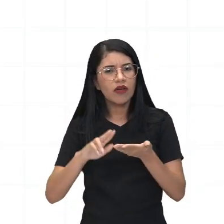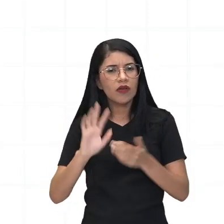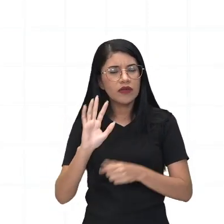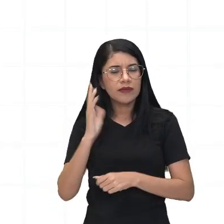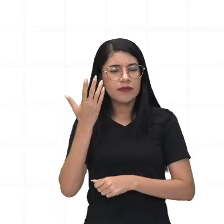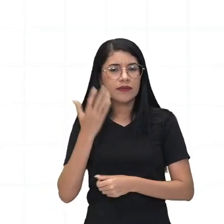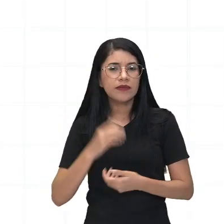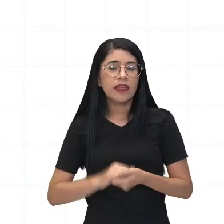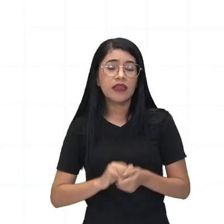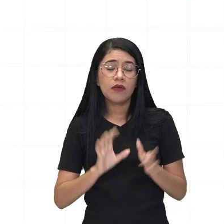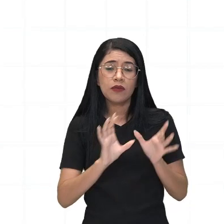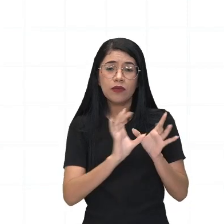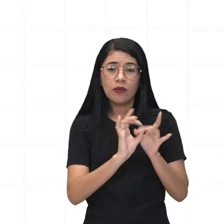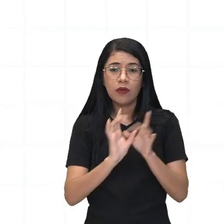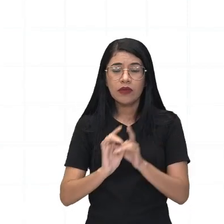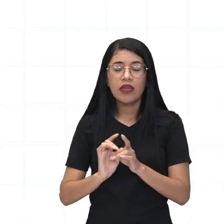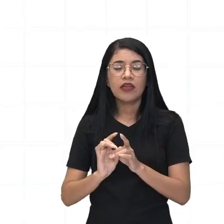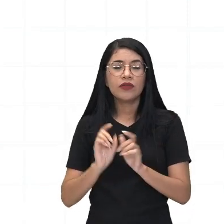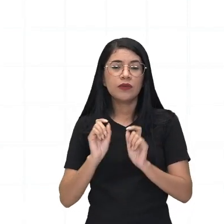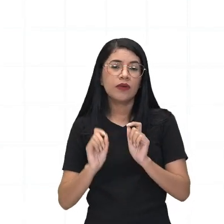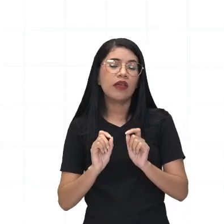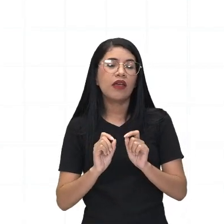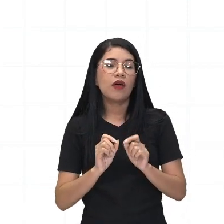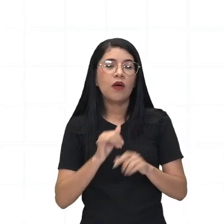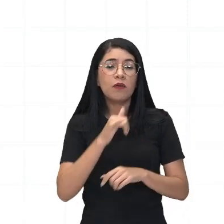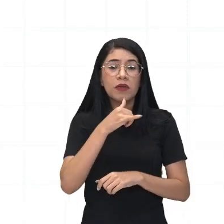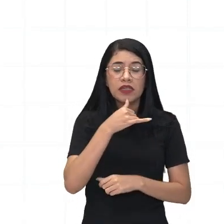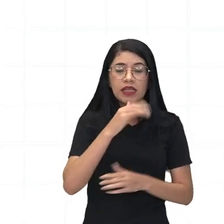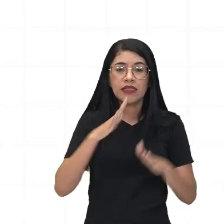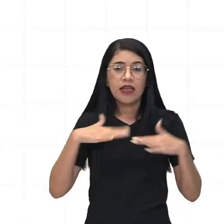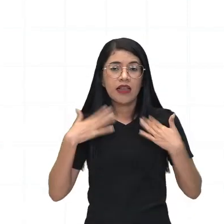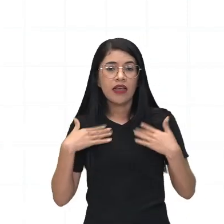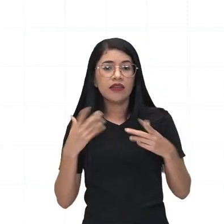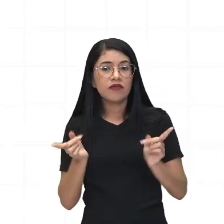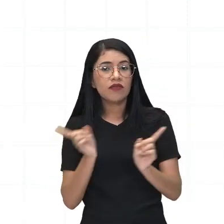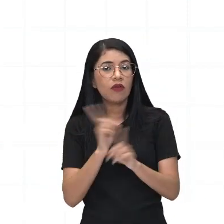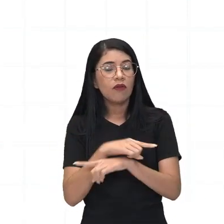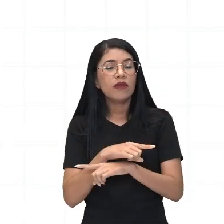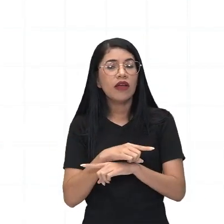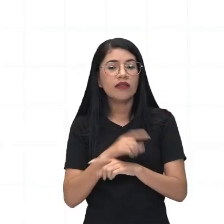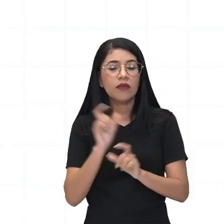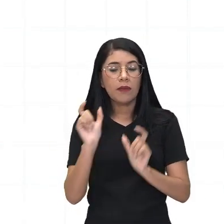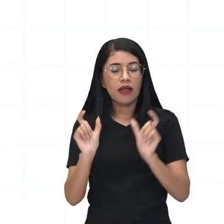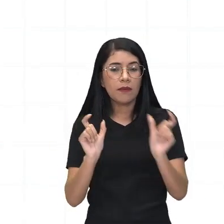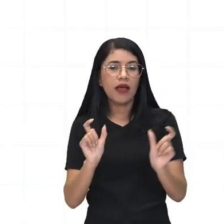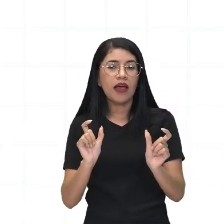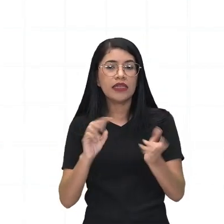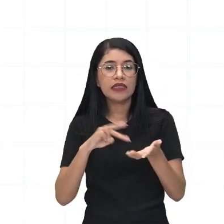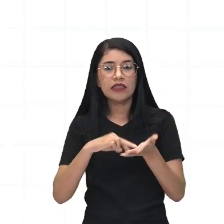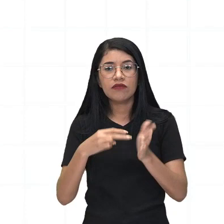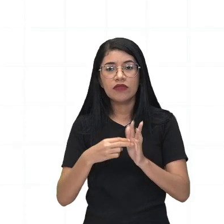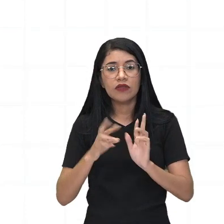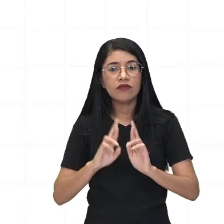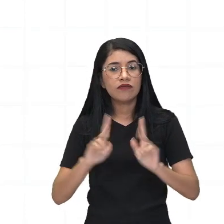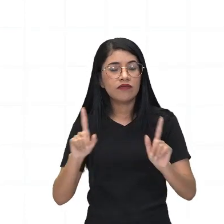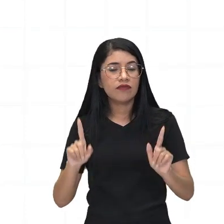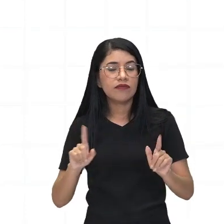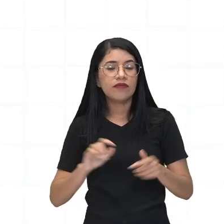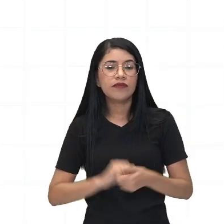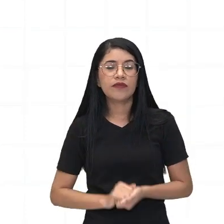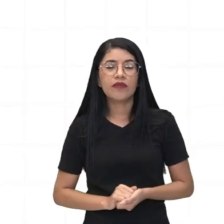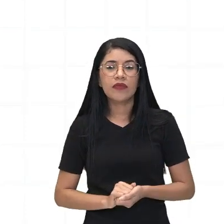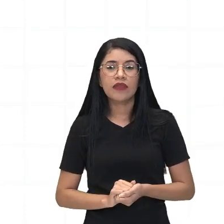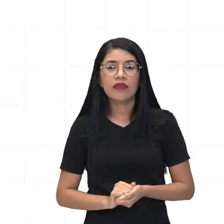nesse contexto, pesar e contentamento são opostos um ao outro, são palavras de sentidos opostos, não é?